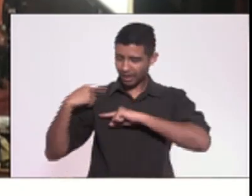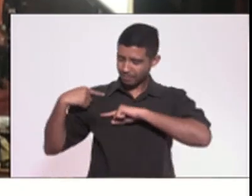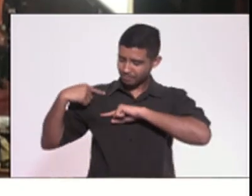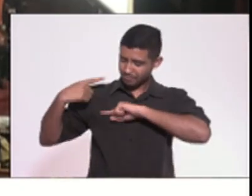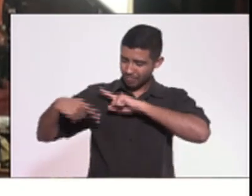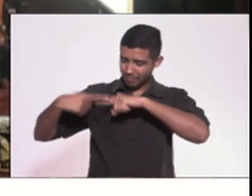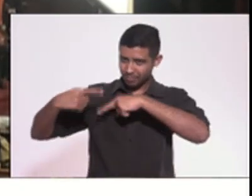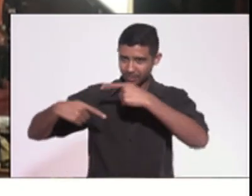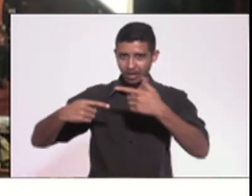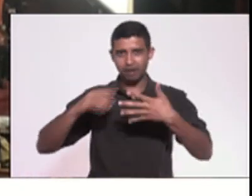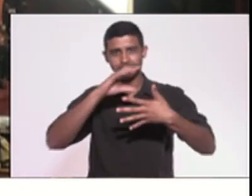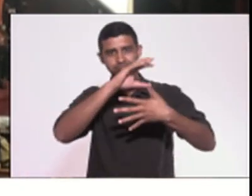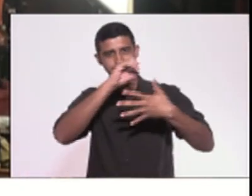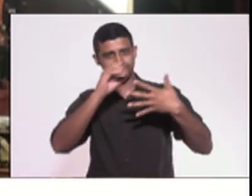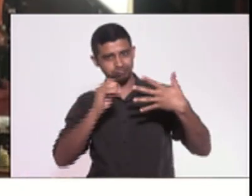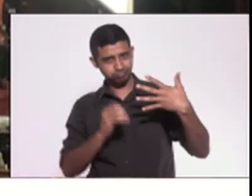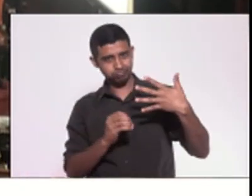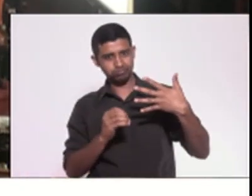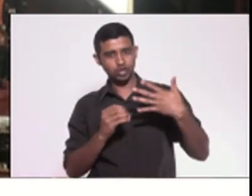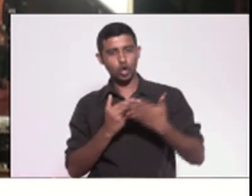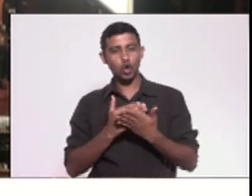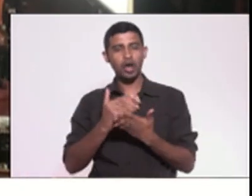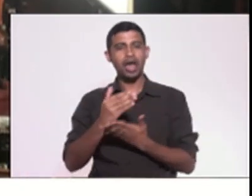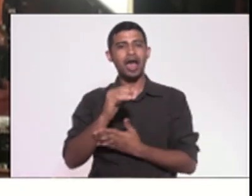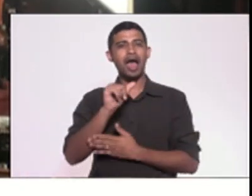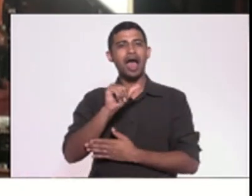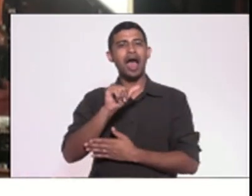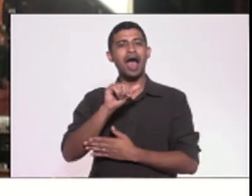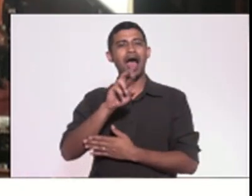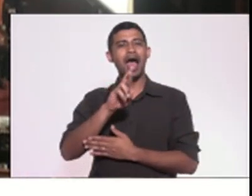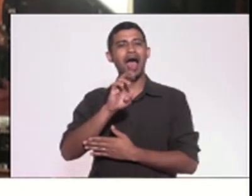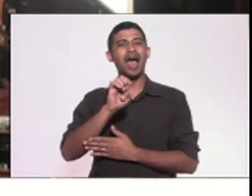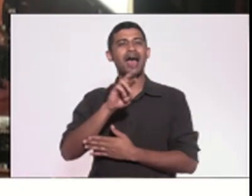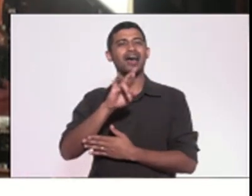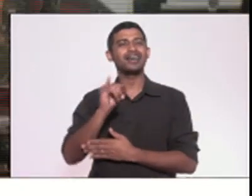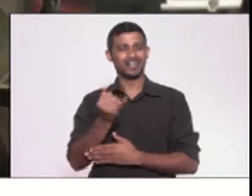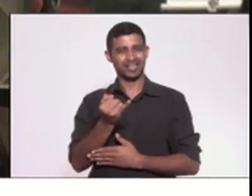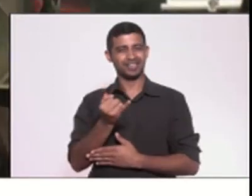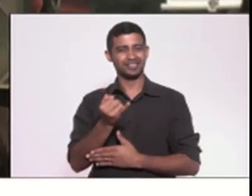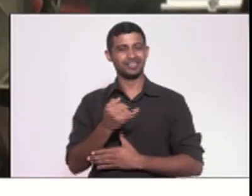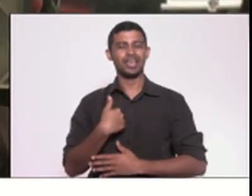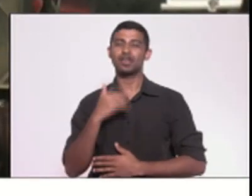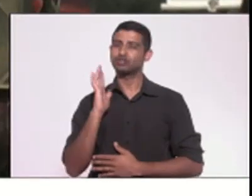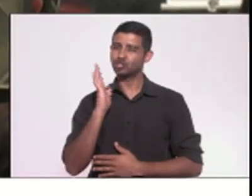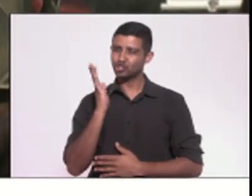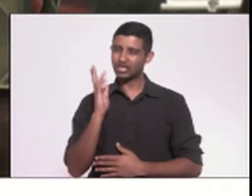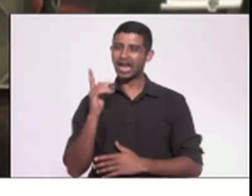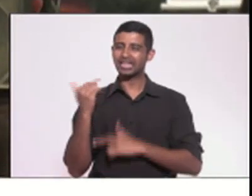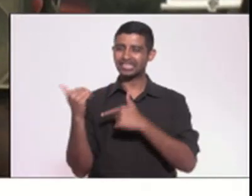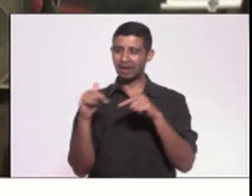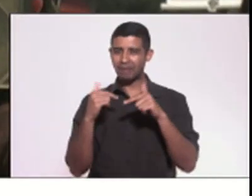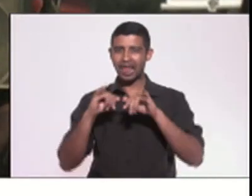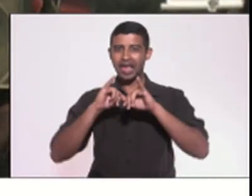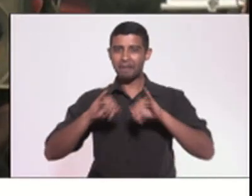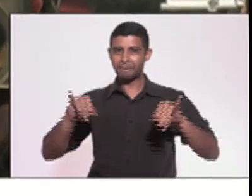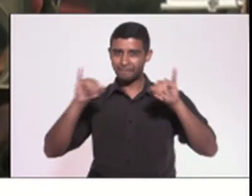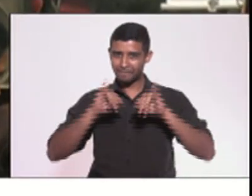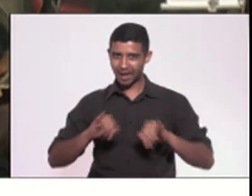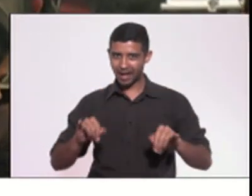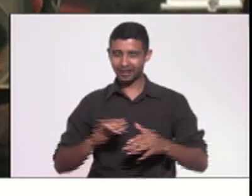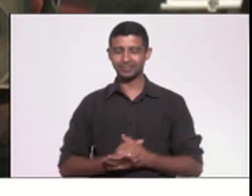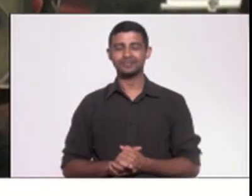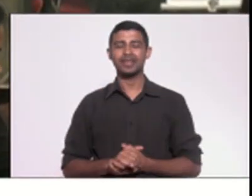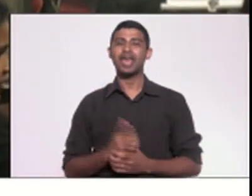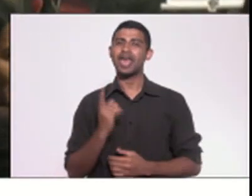reciclagem, tá? Começa com a ARERJ, no qual eu atuei como publicitário e marketing. Eu